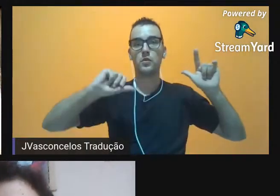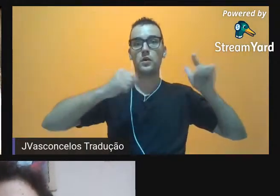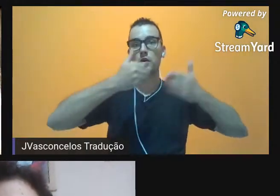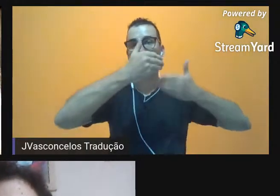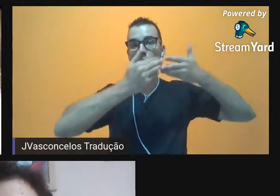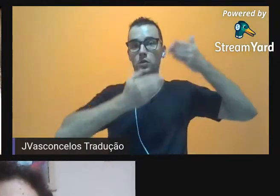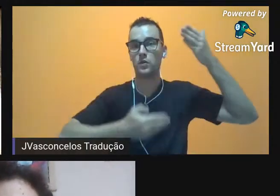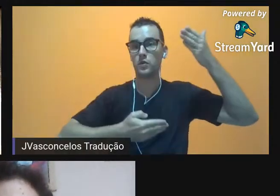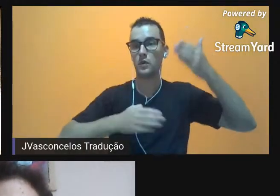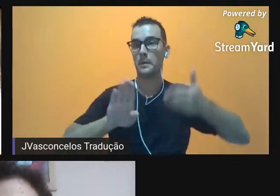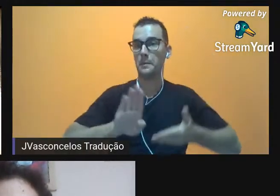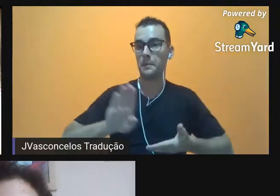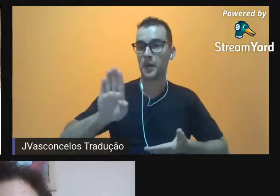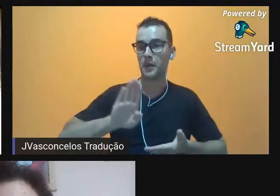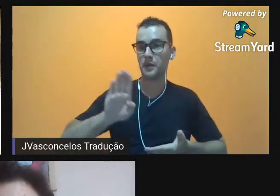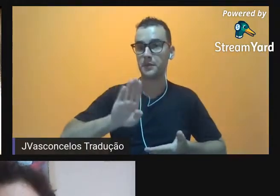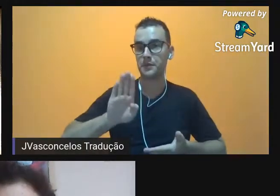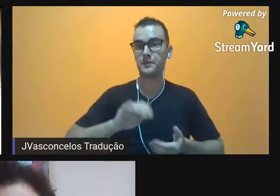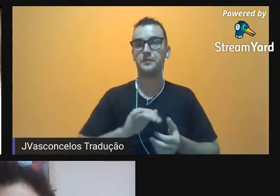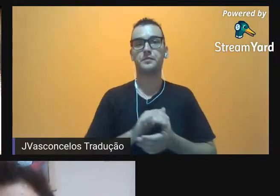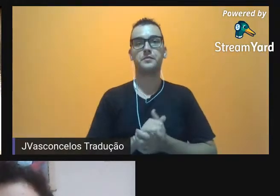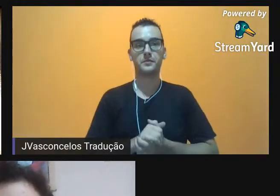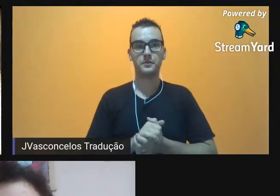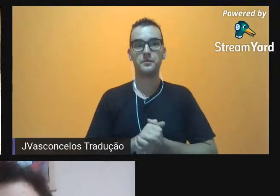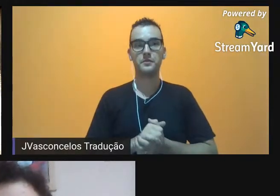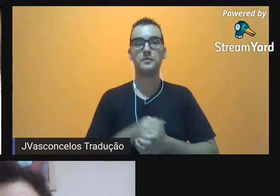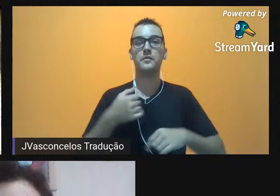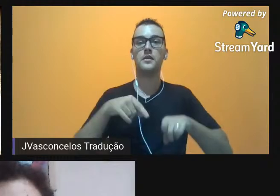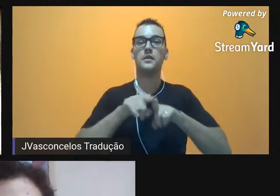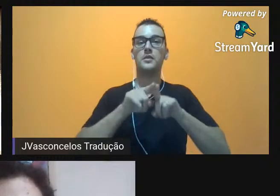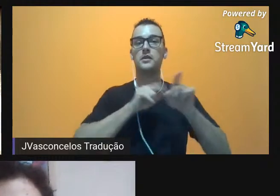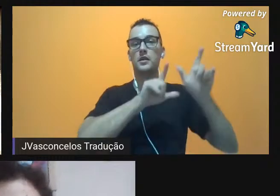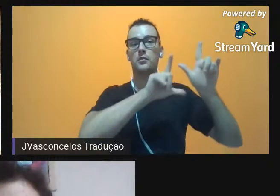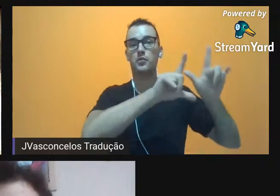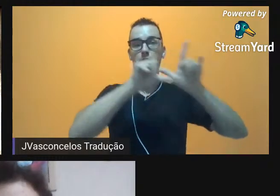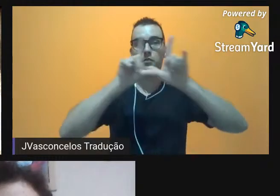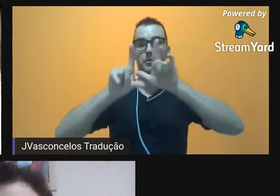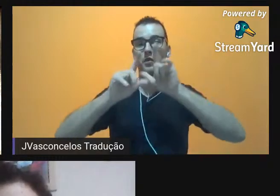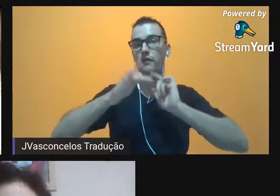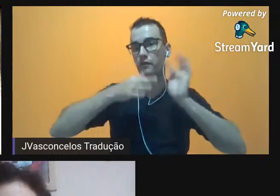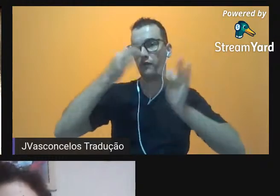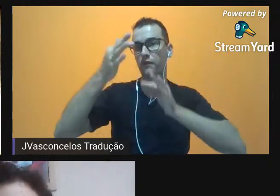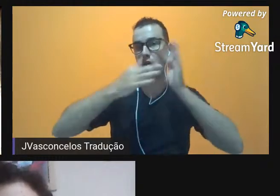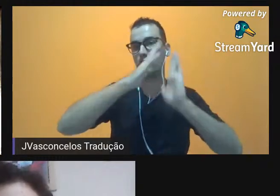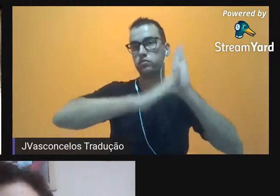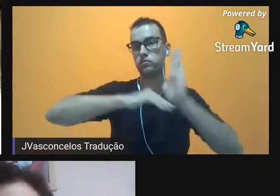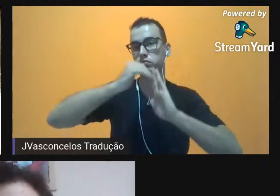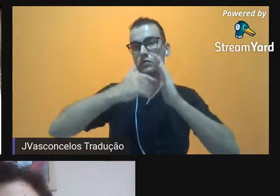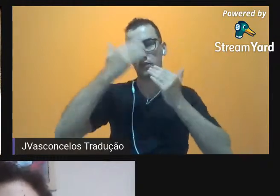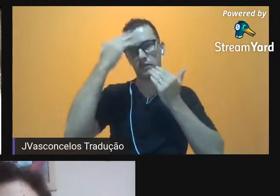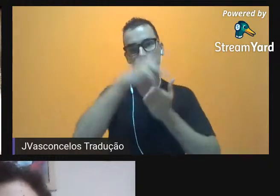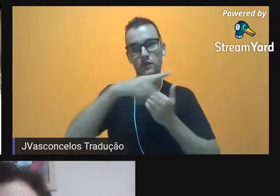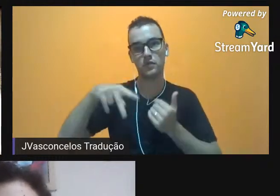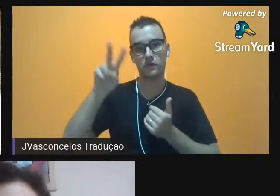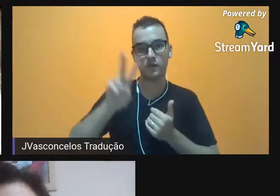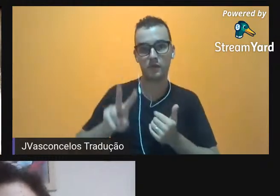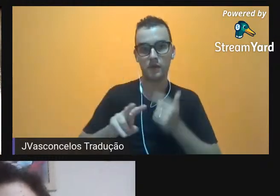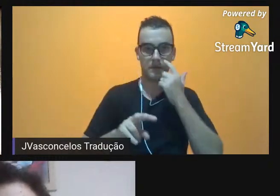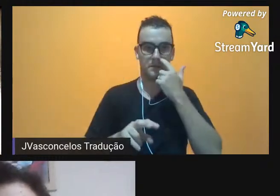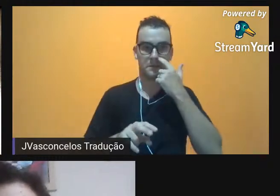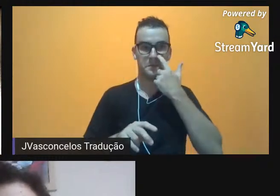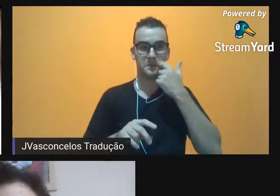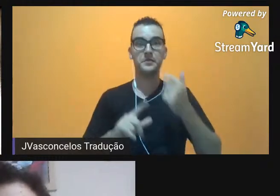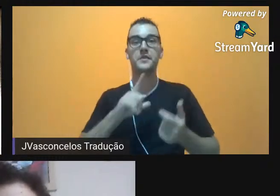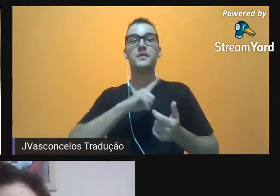bege com quadros em flores. Muito obrigada, professora Viviane. Temos hoje